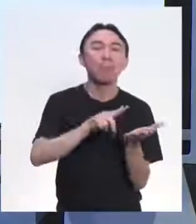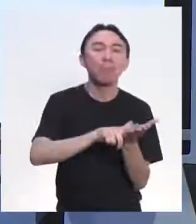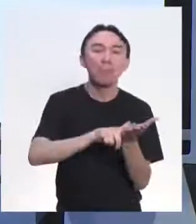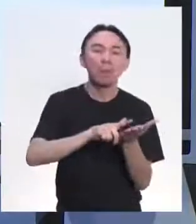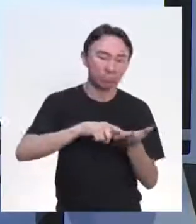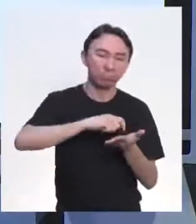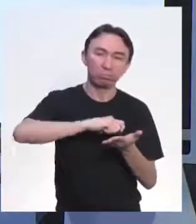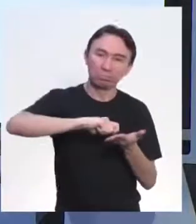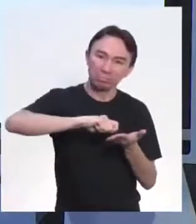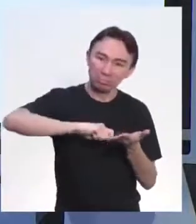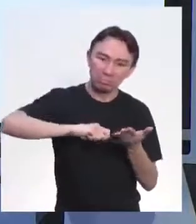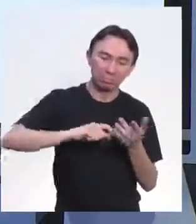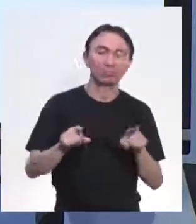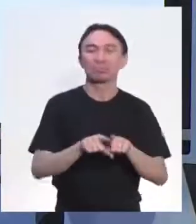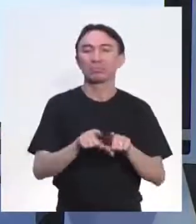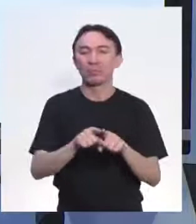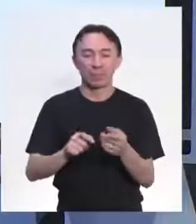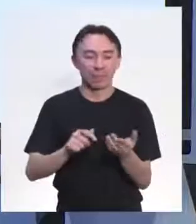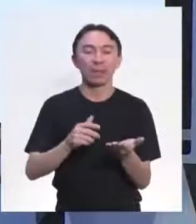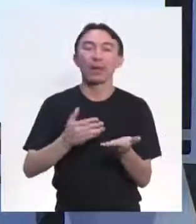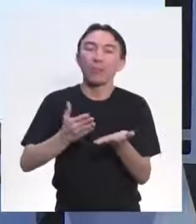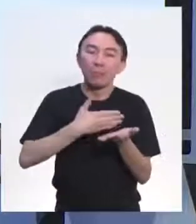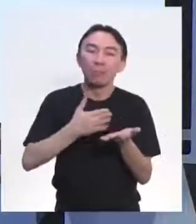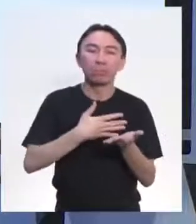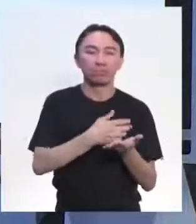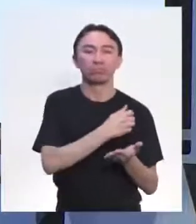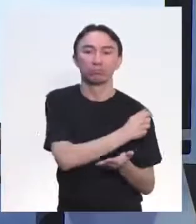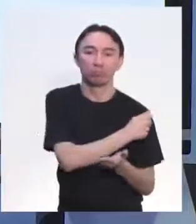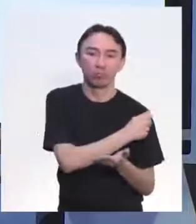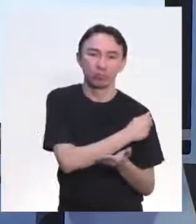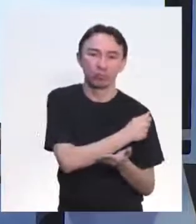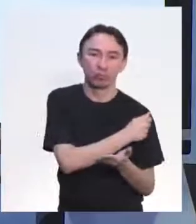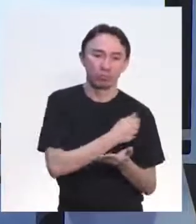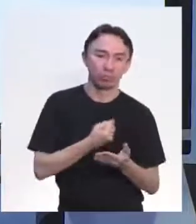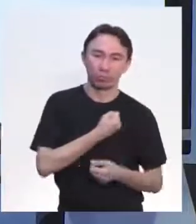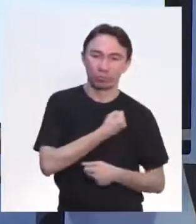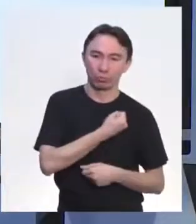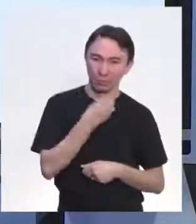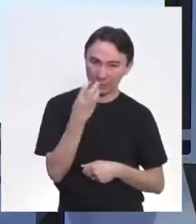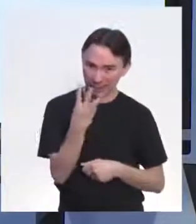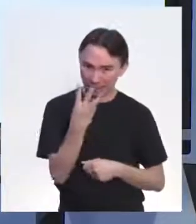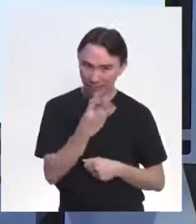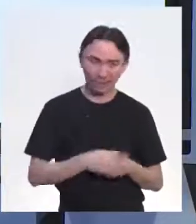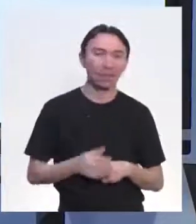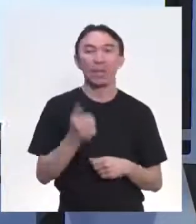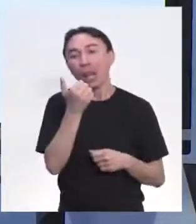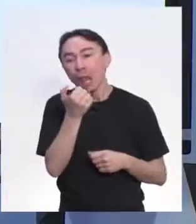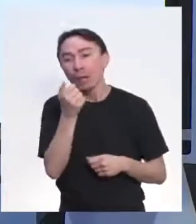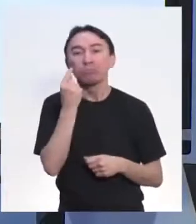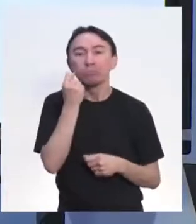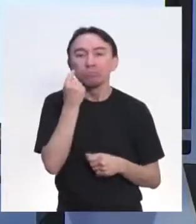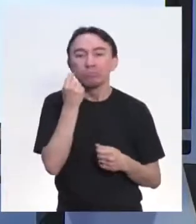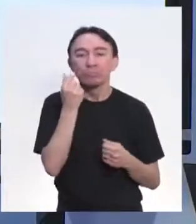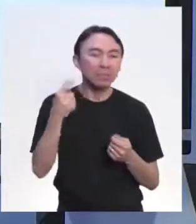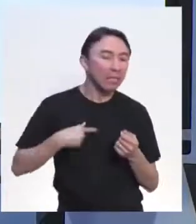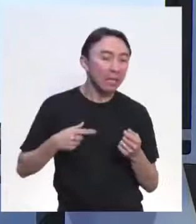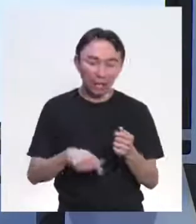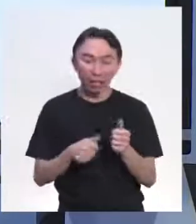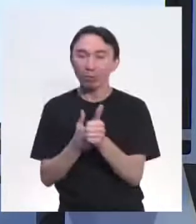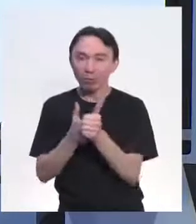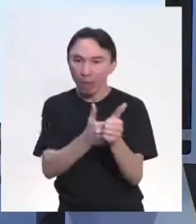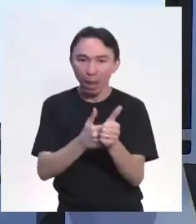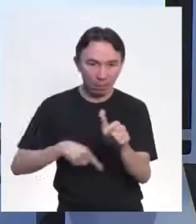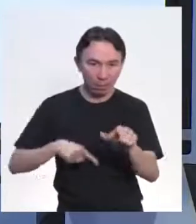aluno volume 3, lápis, borracha, caneta, para vocês acompanharem a nossa aula, certo? E participem do